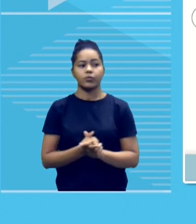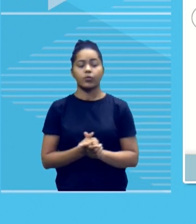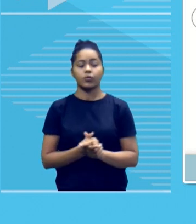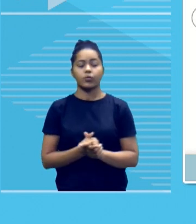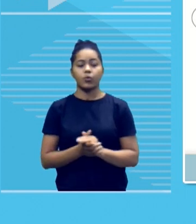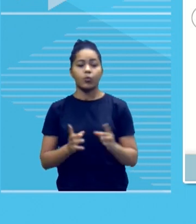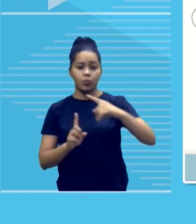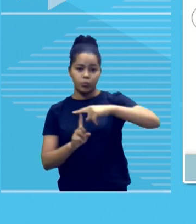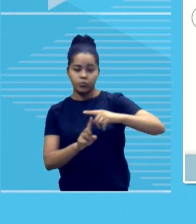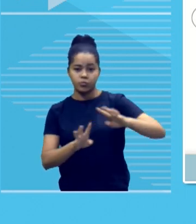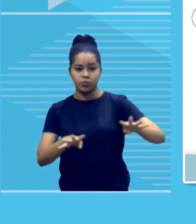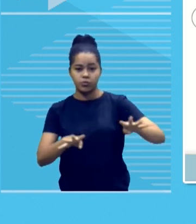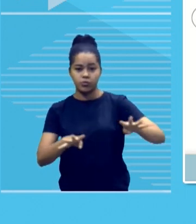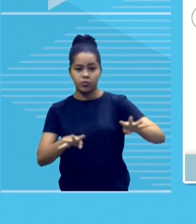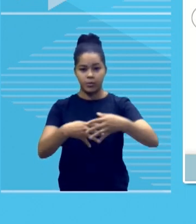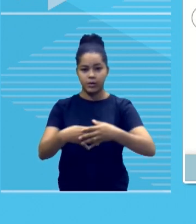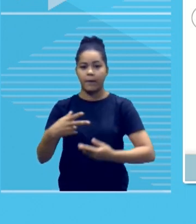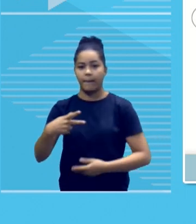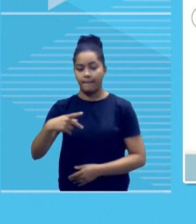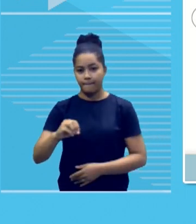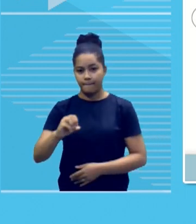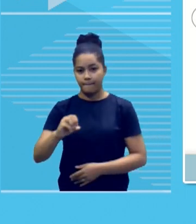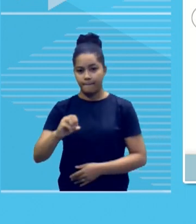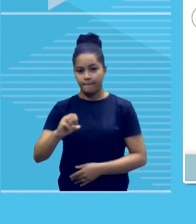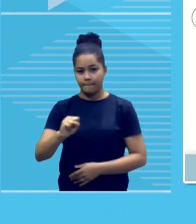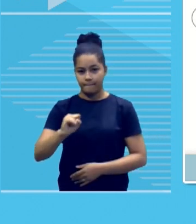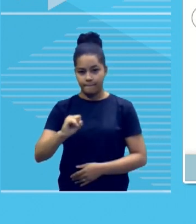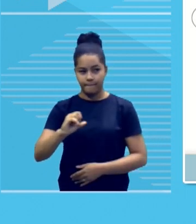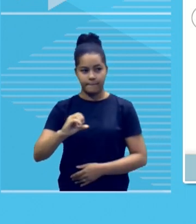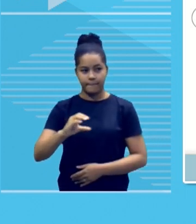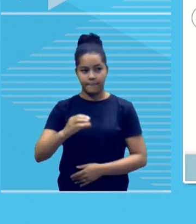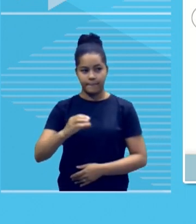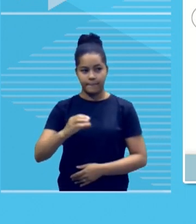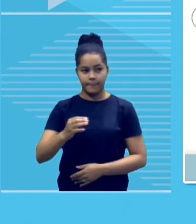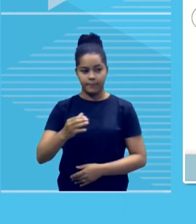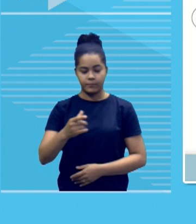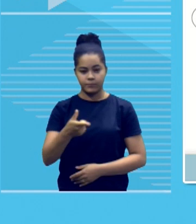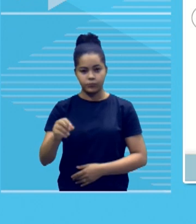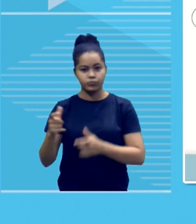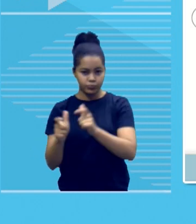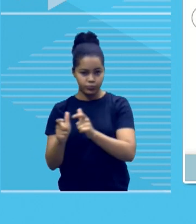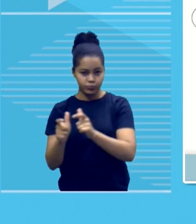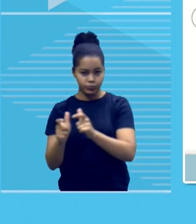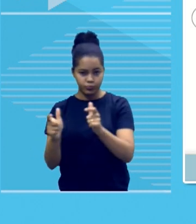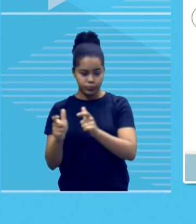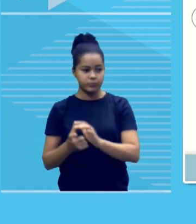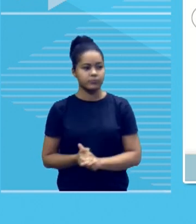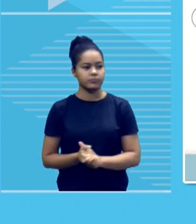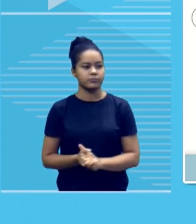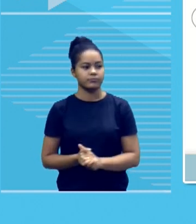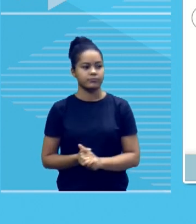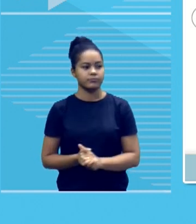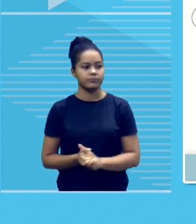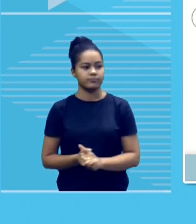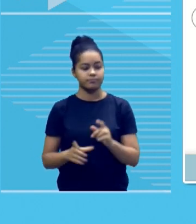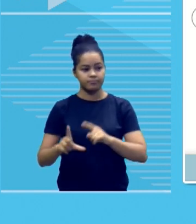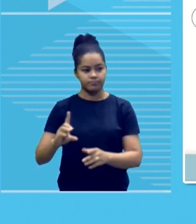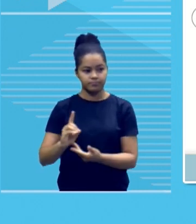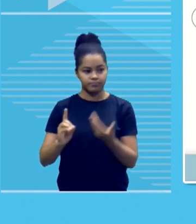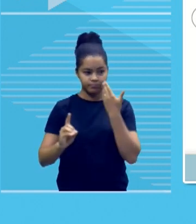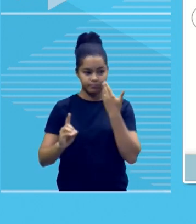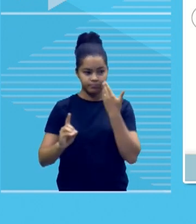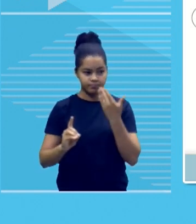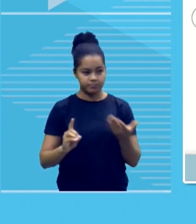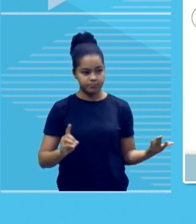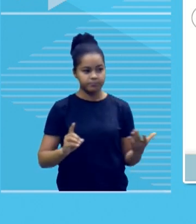posição o outro uma cadeia que é aberta a outra é fechada a isomeria plana só pode